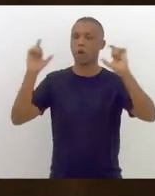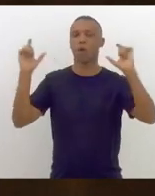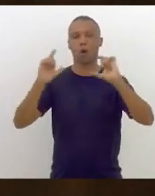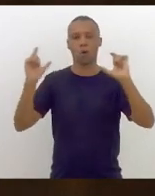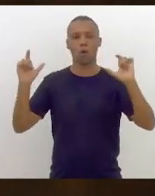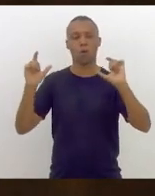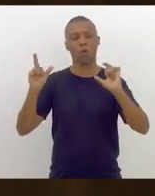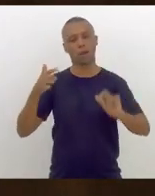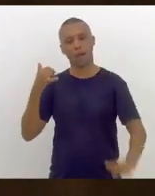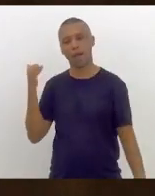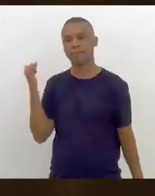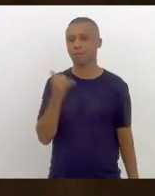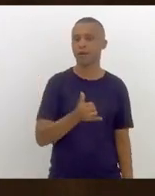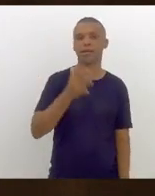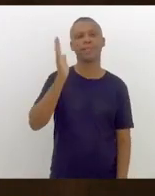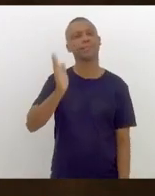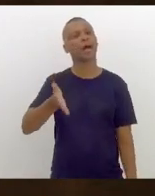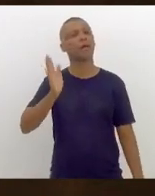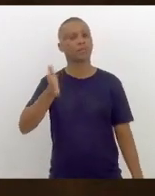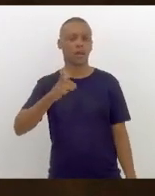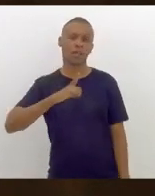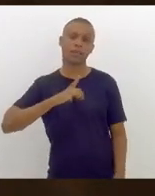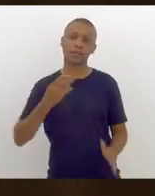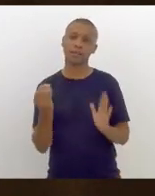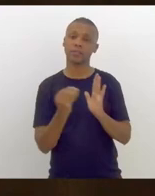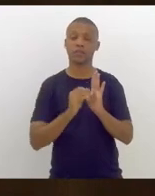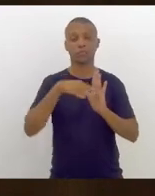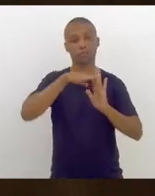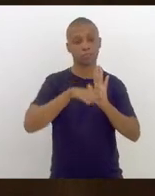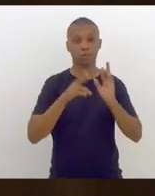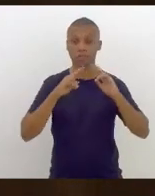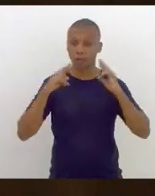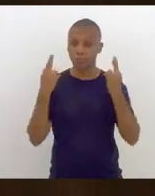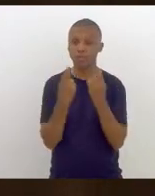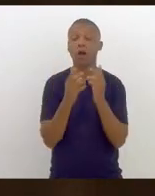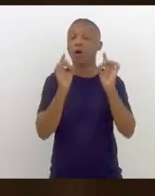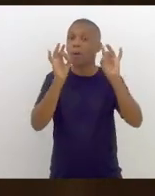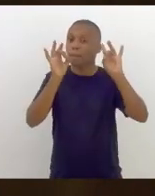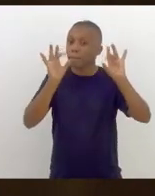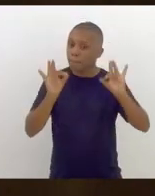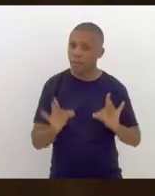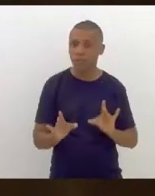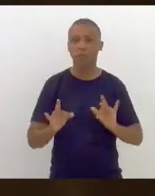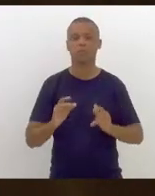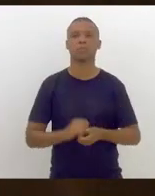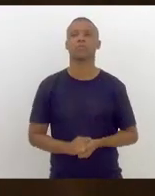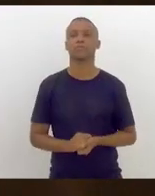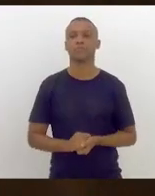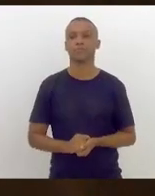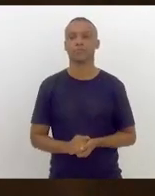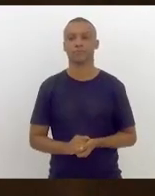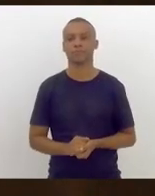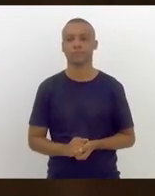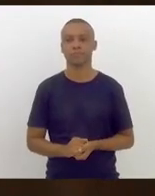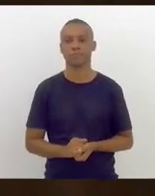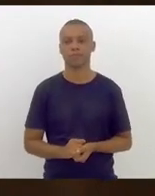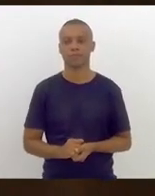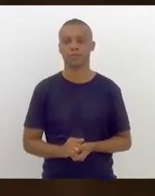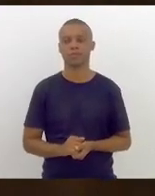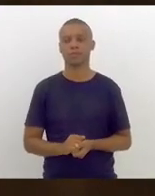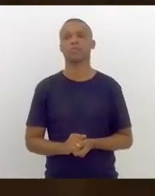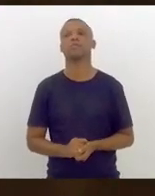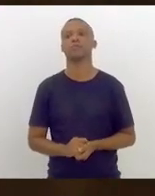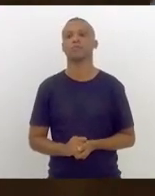alertou que já tá na sessão extraordinária deixa eu achar as questão agora